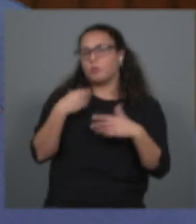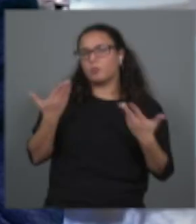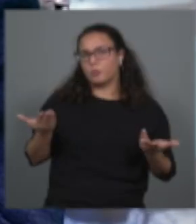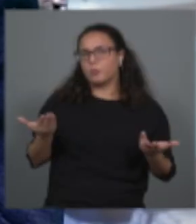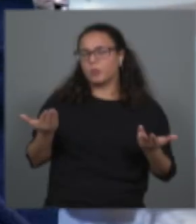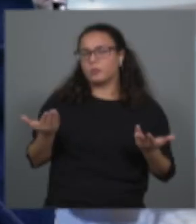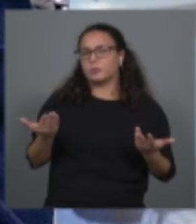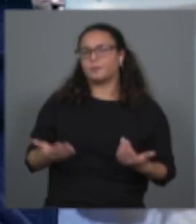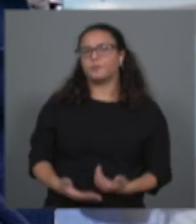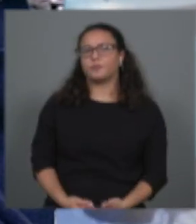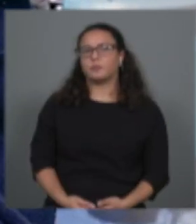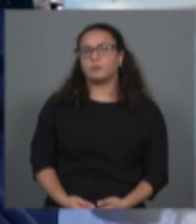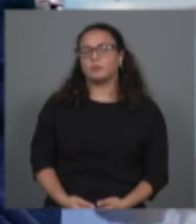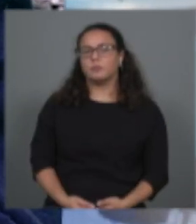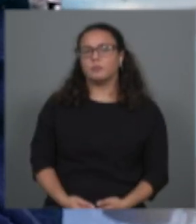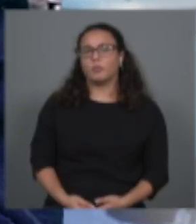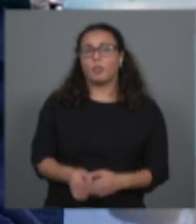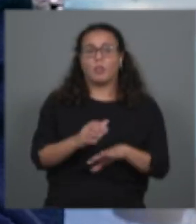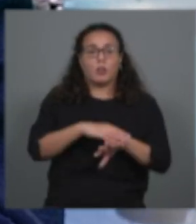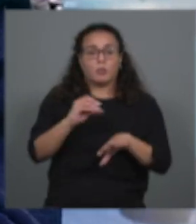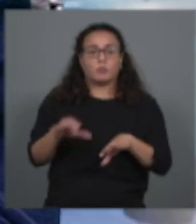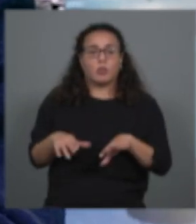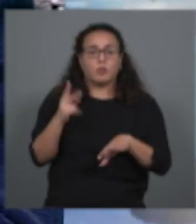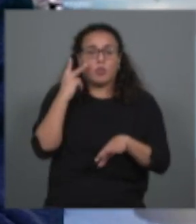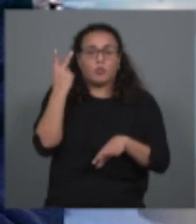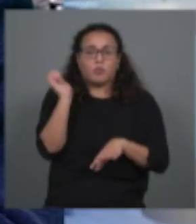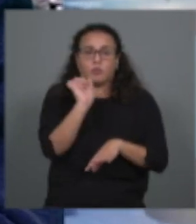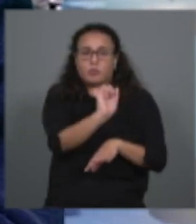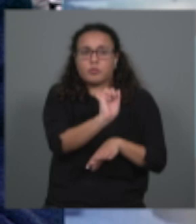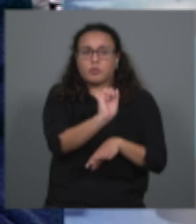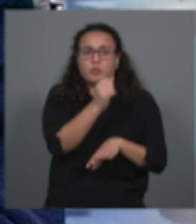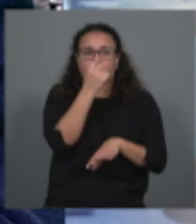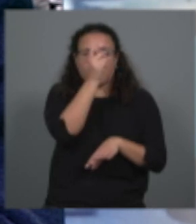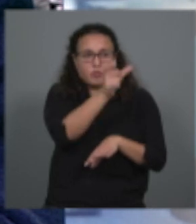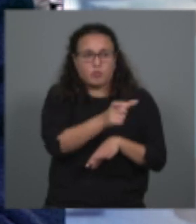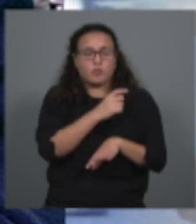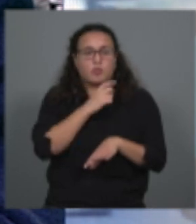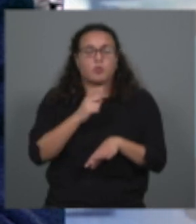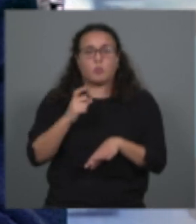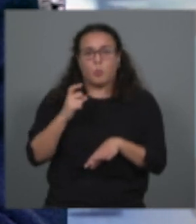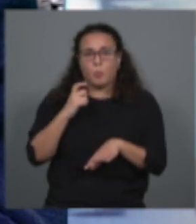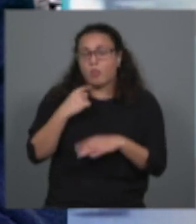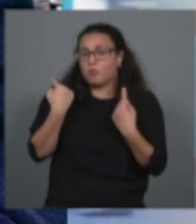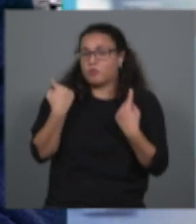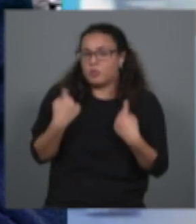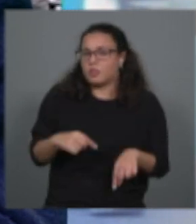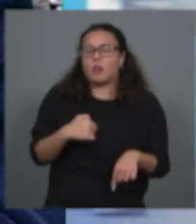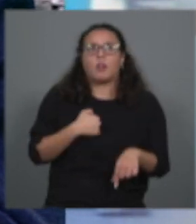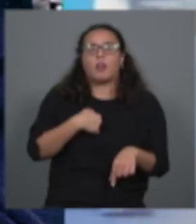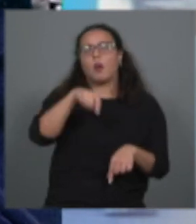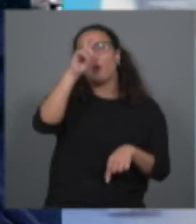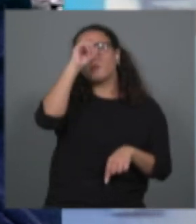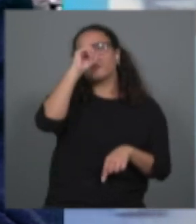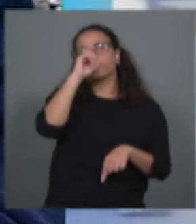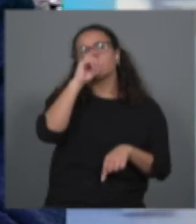esse. Porque na vida dele houve alguns. Eu não posso deixar de recordar